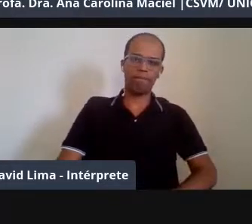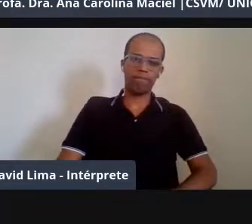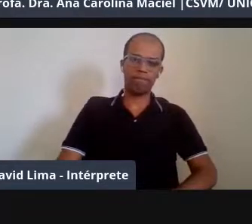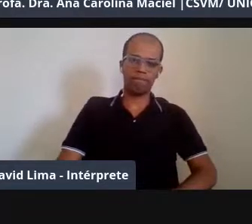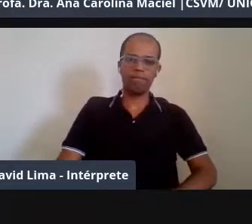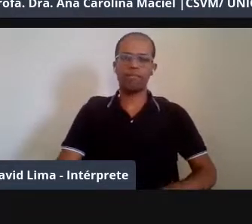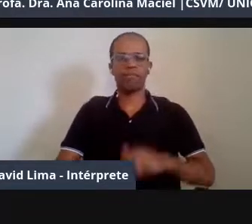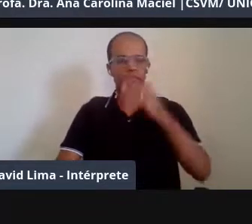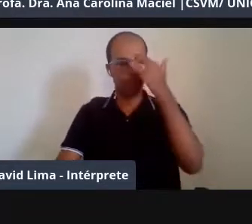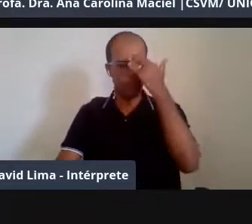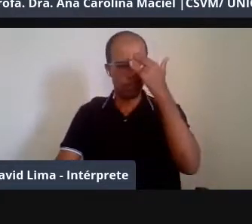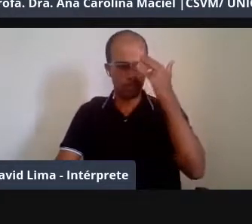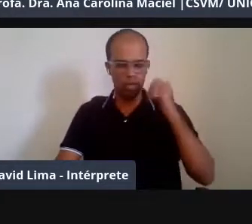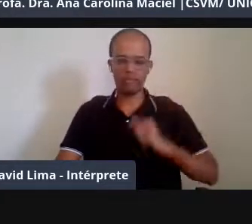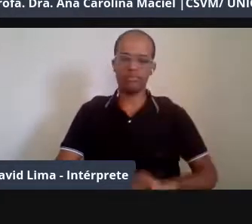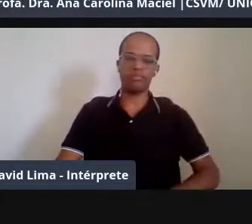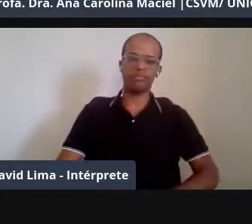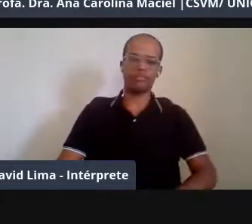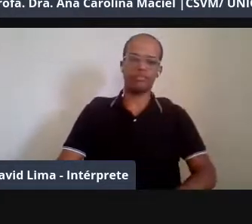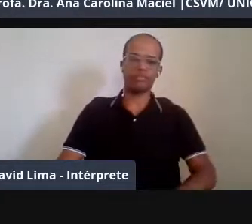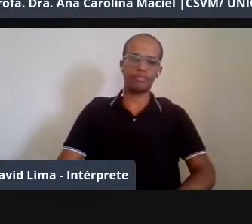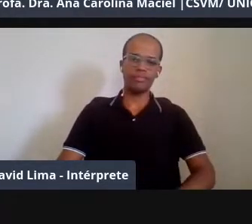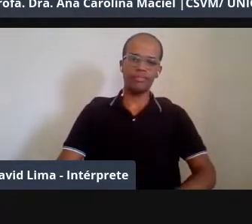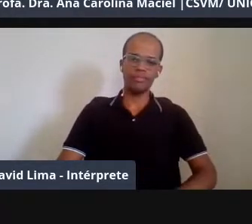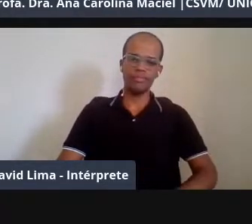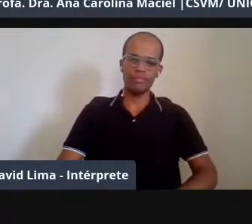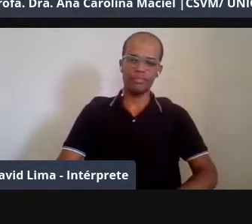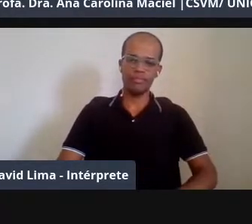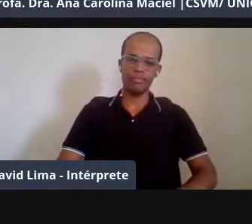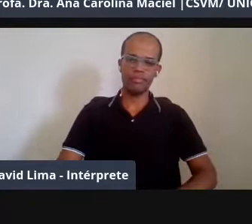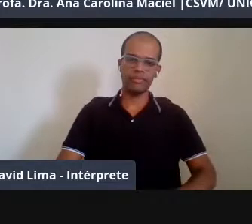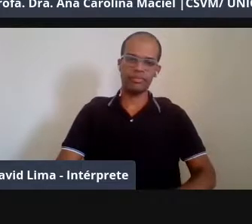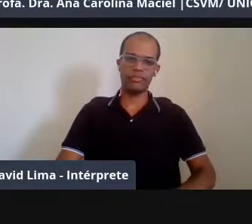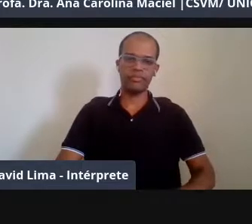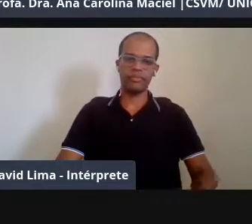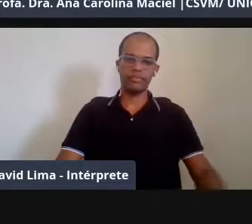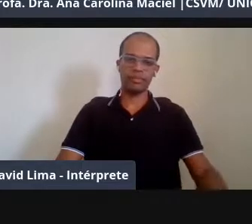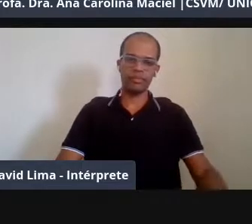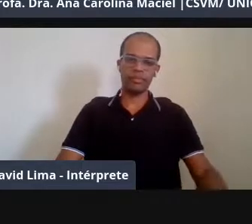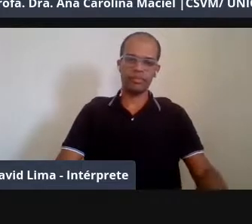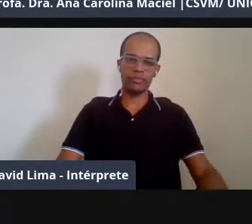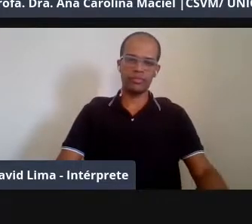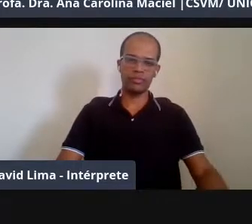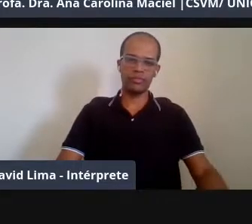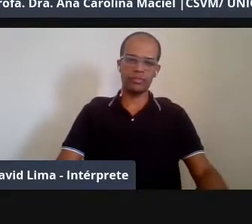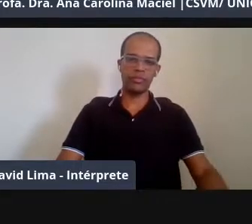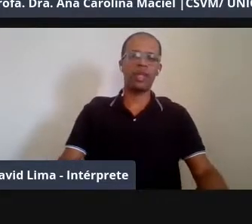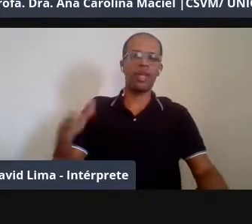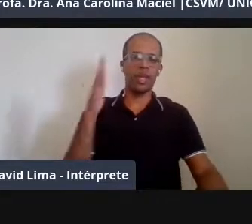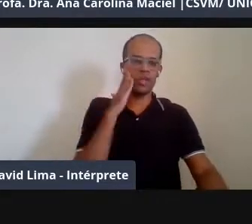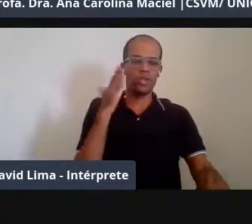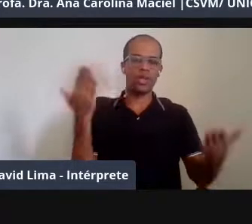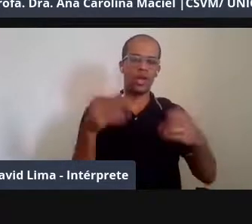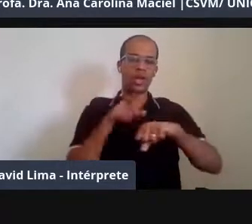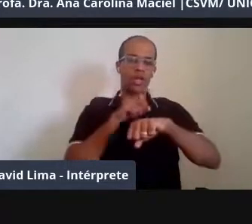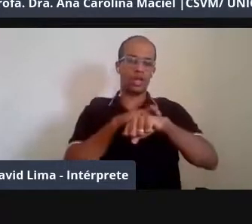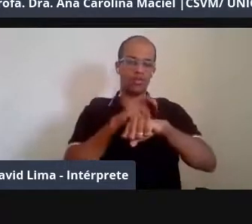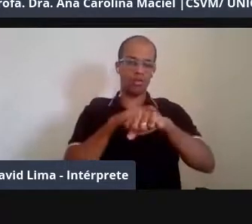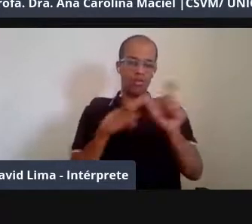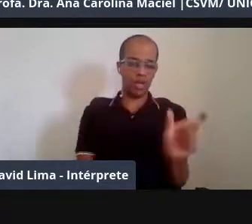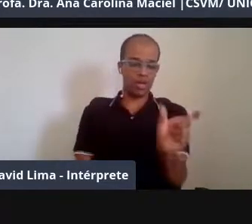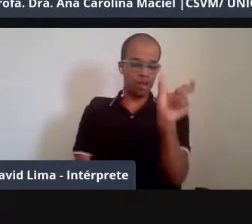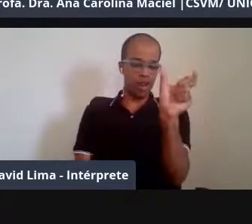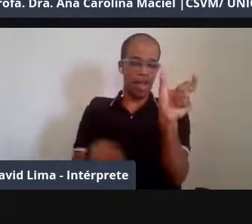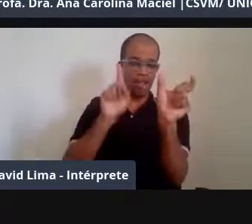Moura Delfim Maciel, e dizer que eu entendo que nesse momento de pandemia a palavra é